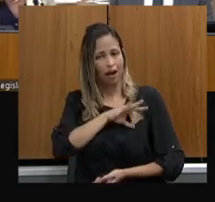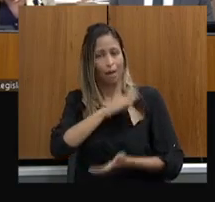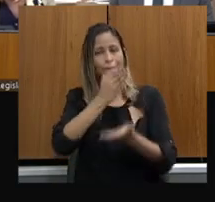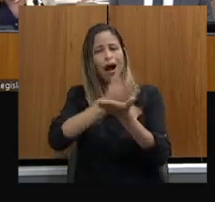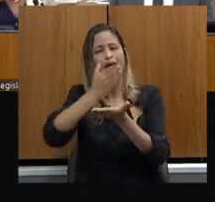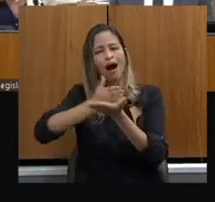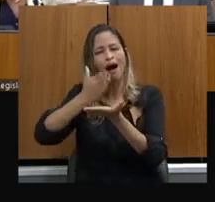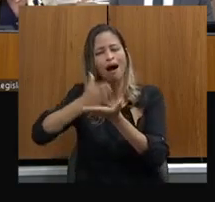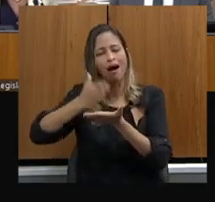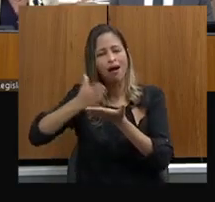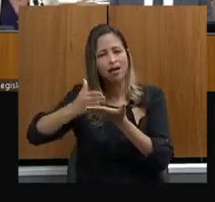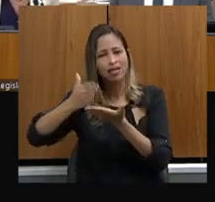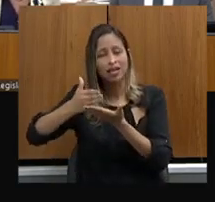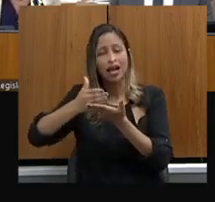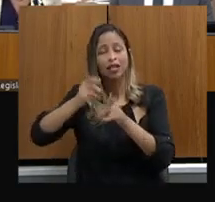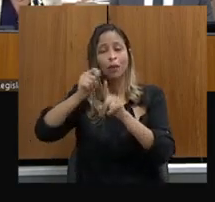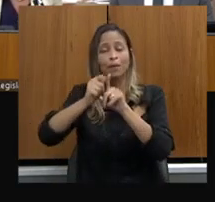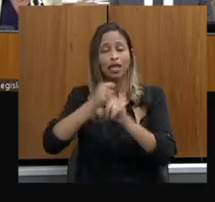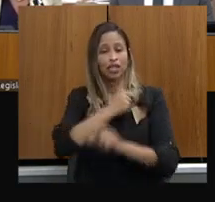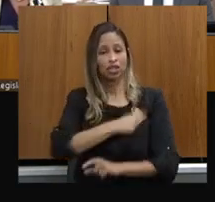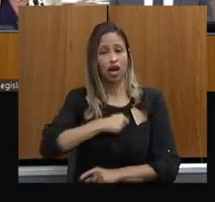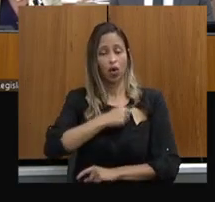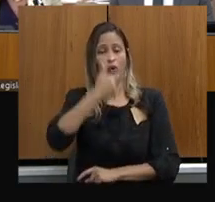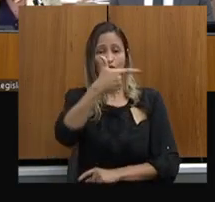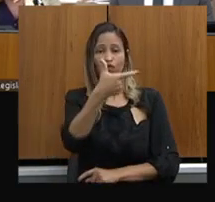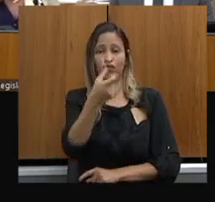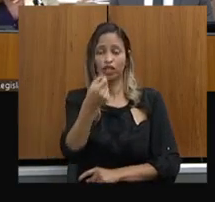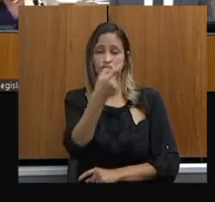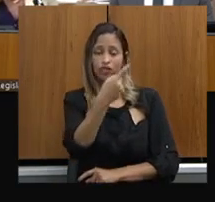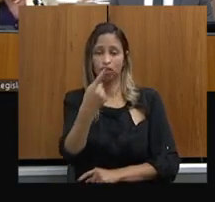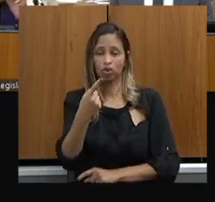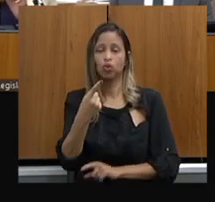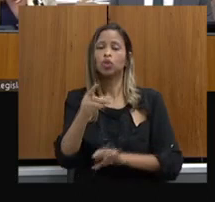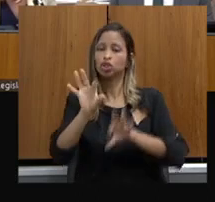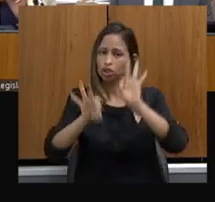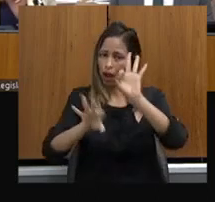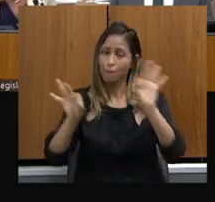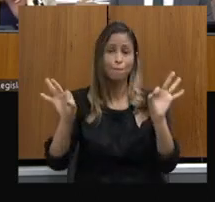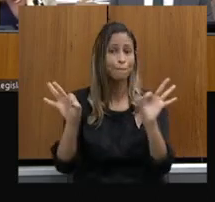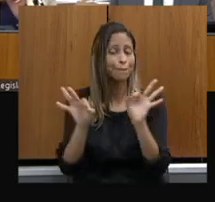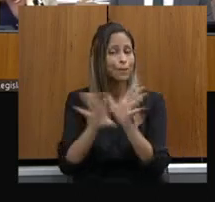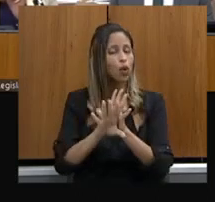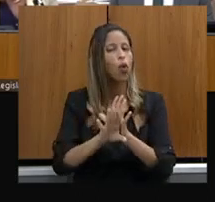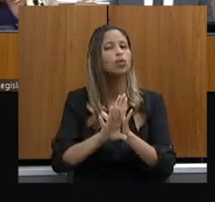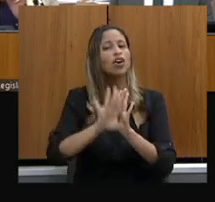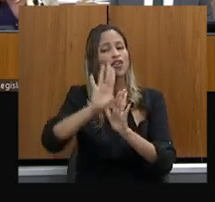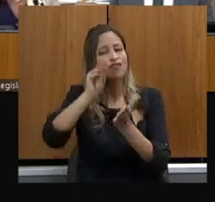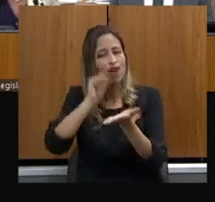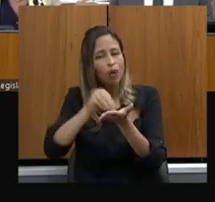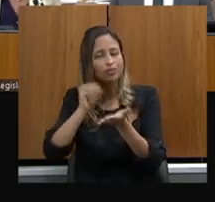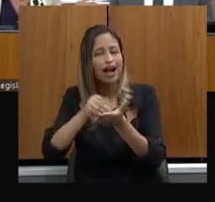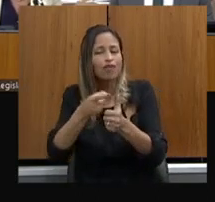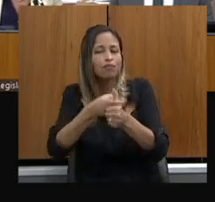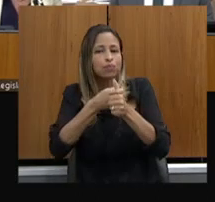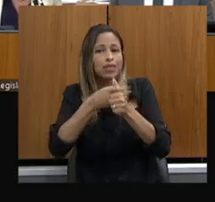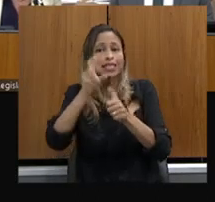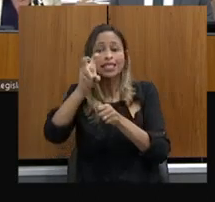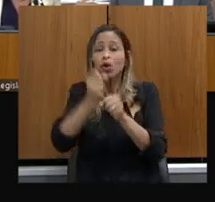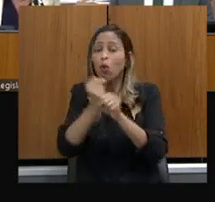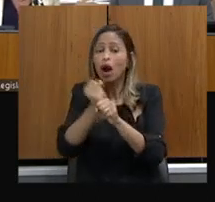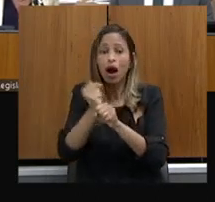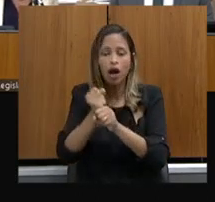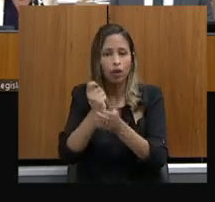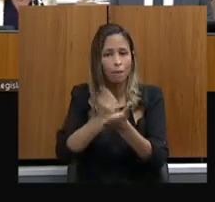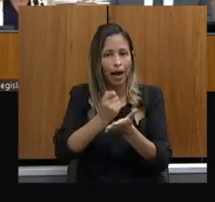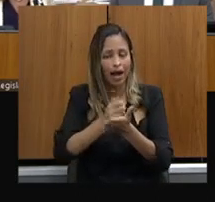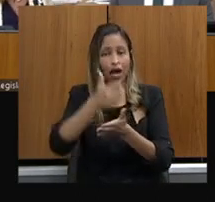parcelados E desde agosto de 2021 o salários estão regularizados uma pendência que já vinha de mais de cinco anos o